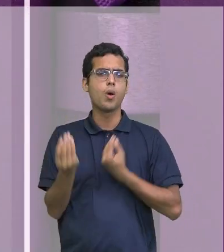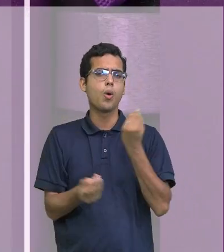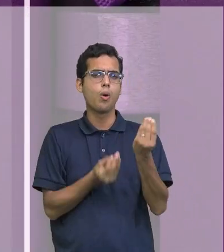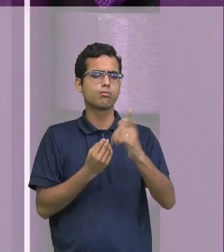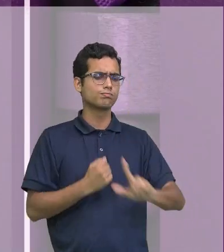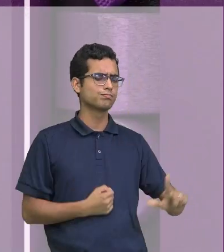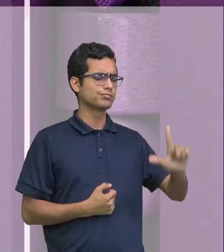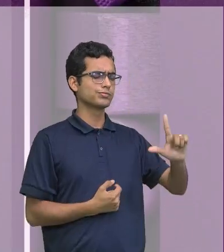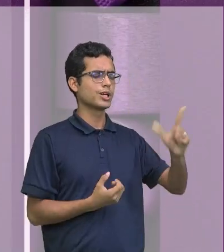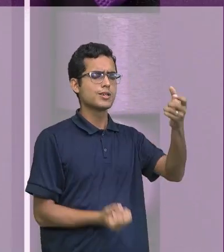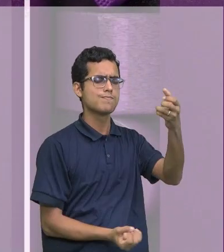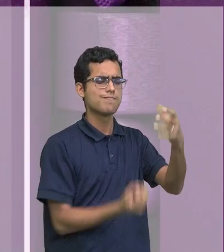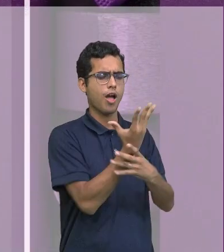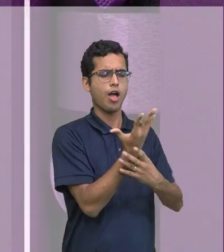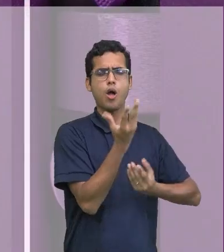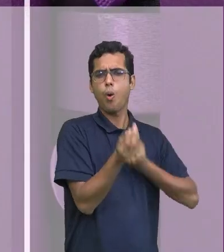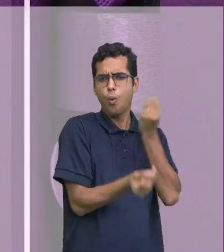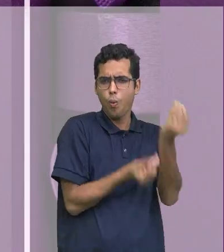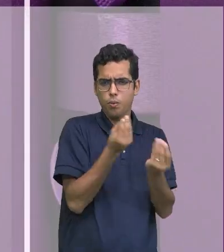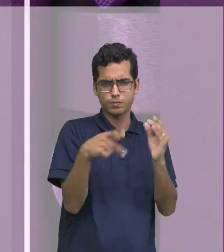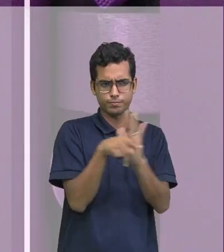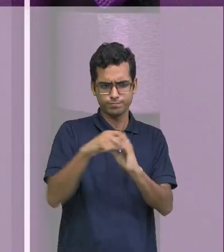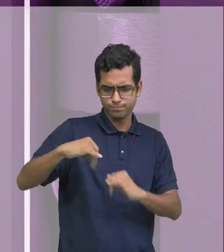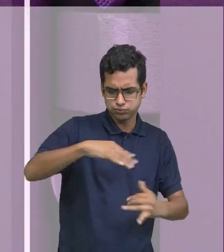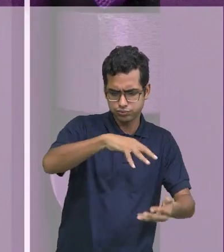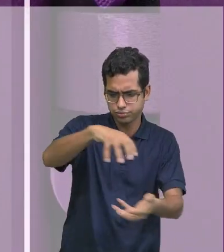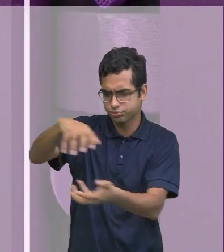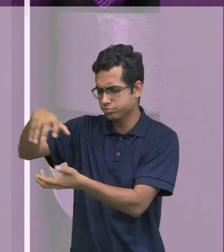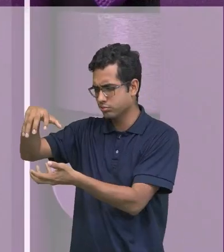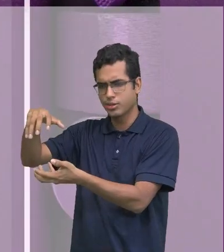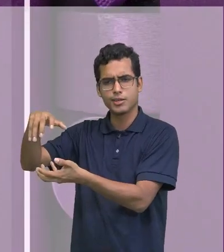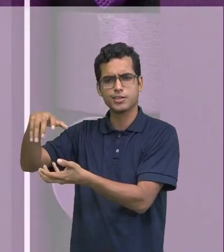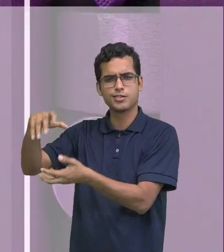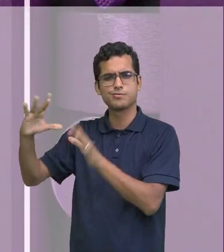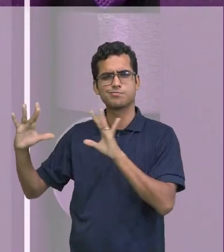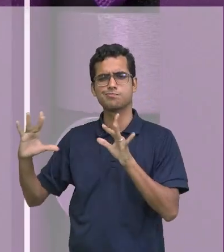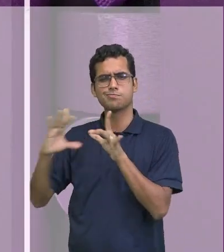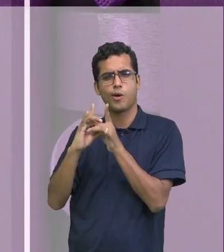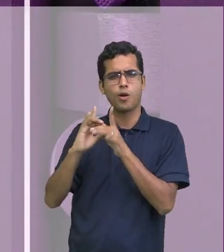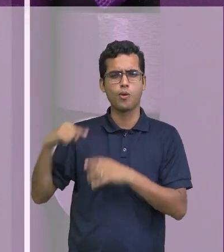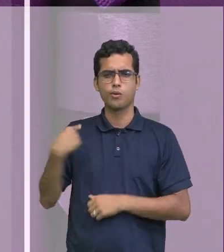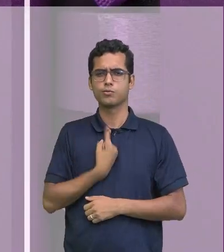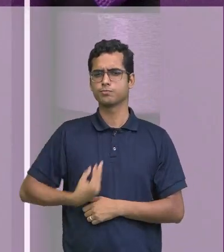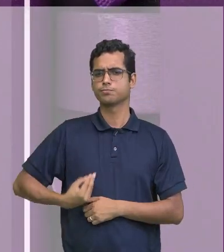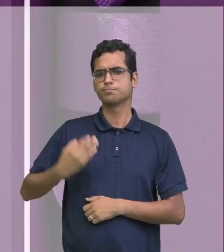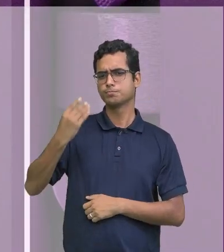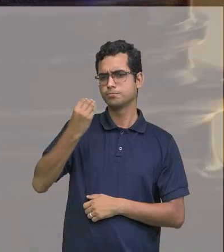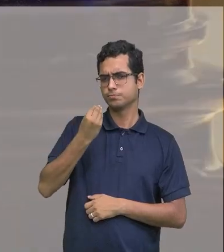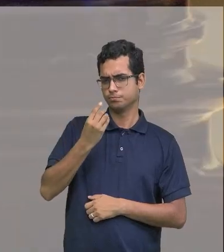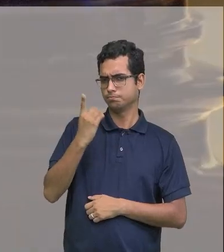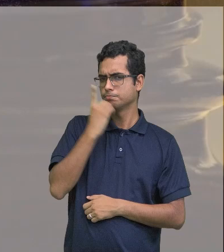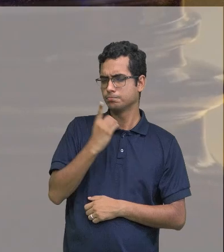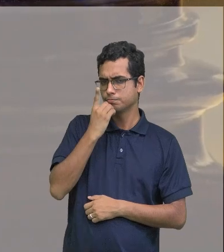essa palavra? Como foi que veio à tona? E por que faz parte do nosso dia a dia? Vamos então acompanhar.